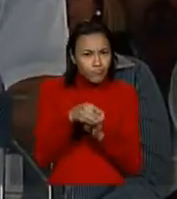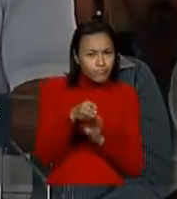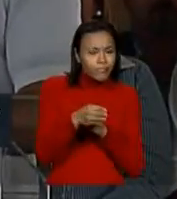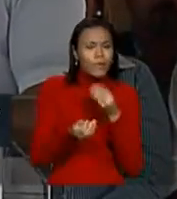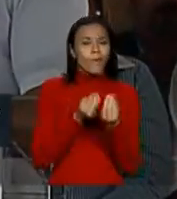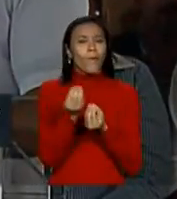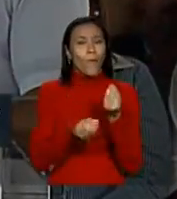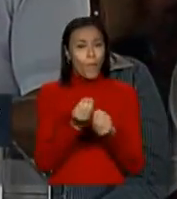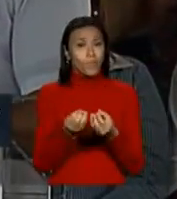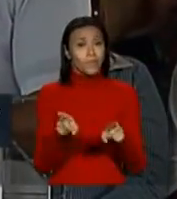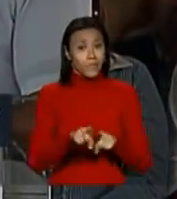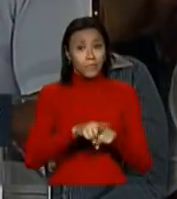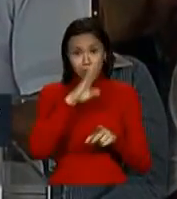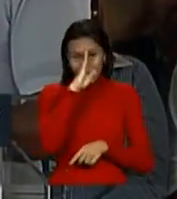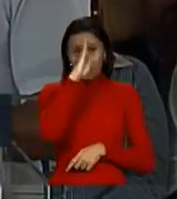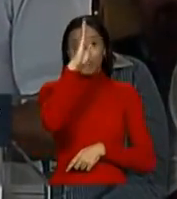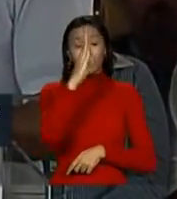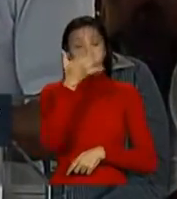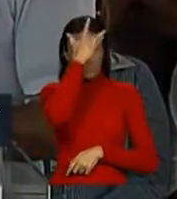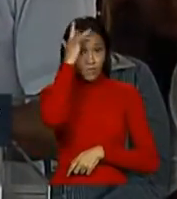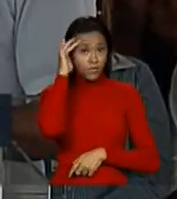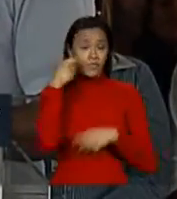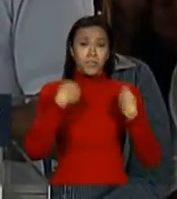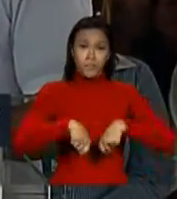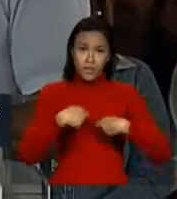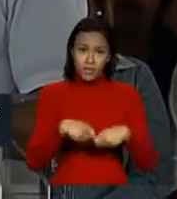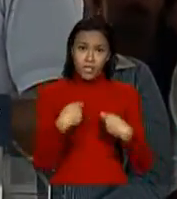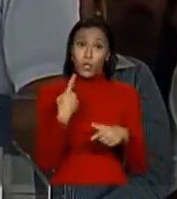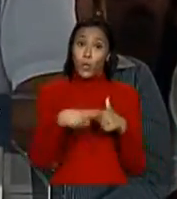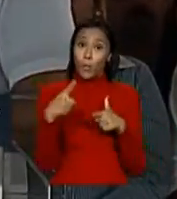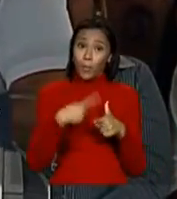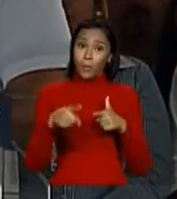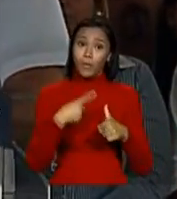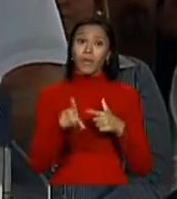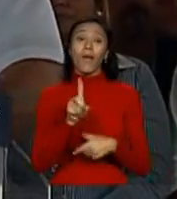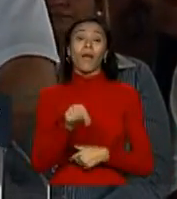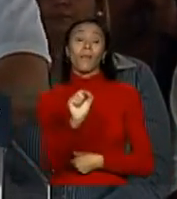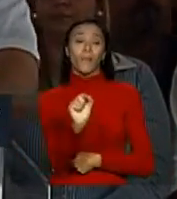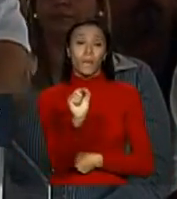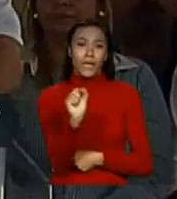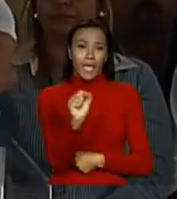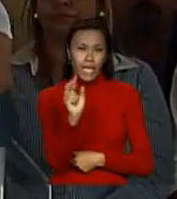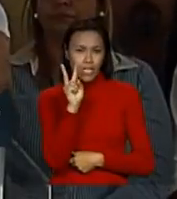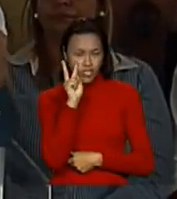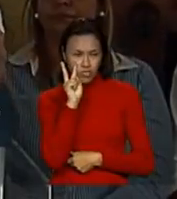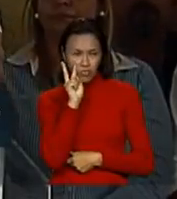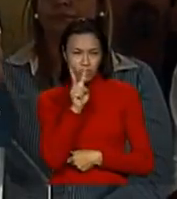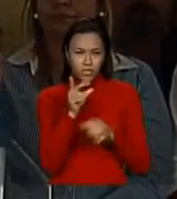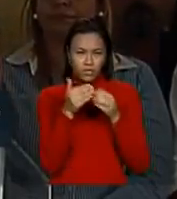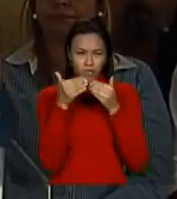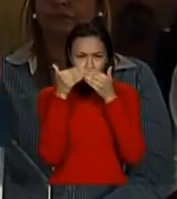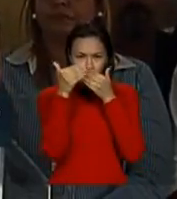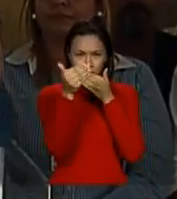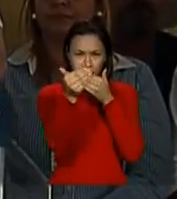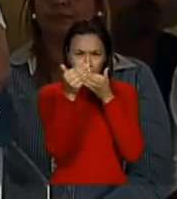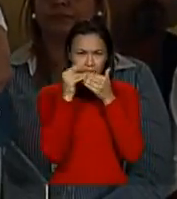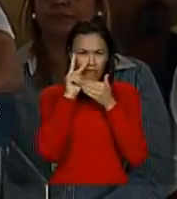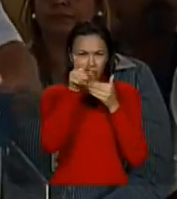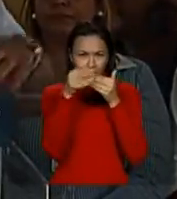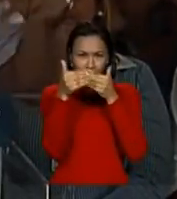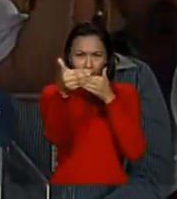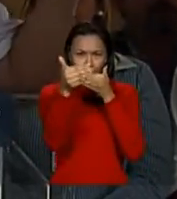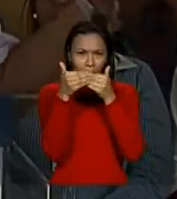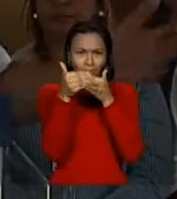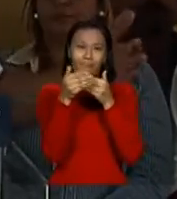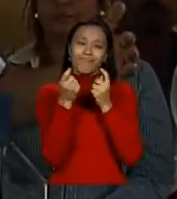inclusive as pessoas que precisam que o problema é e de ver ou de longe ou de perto e que